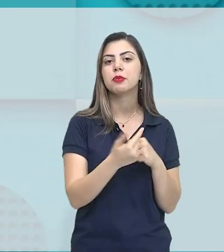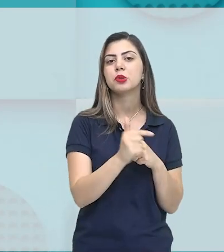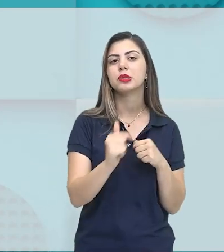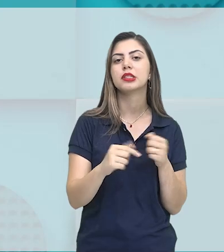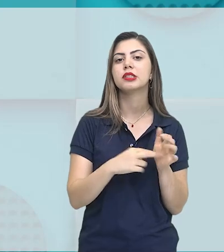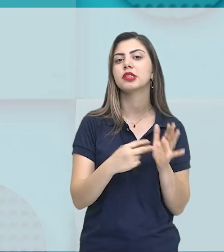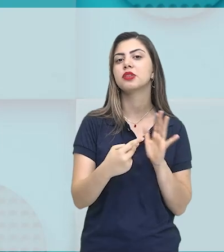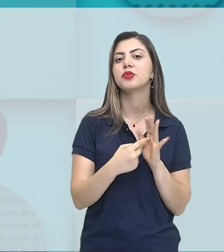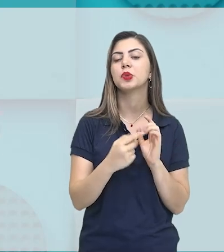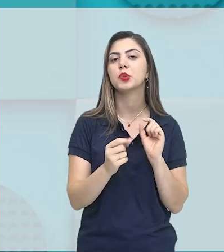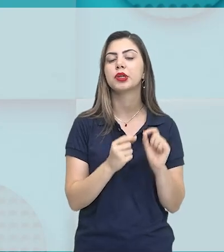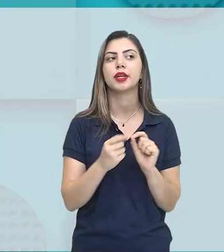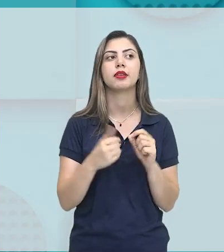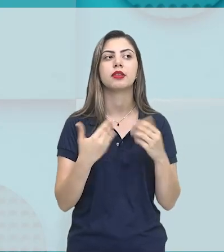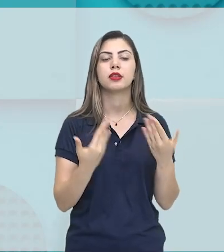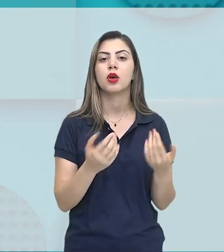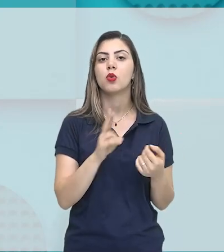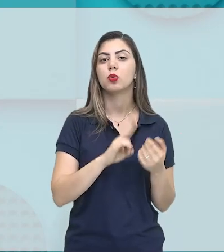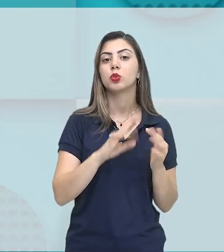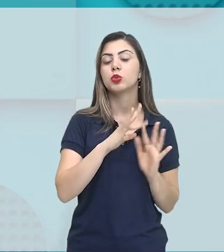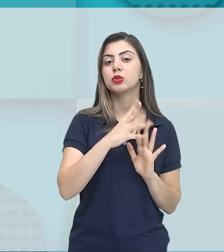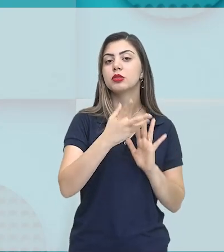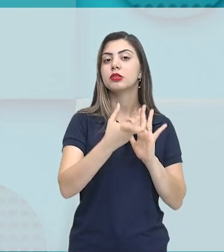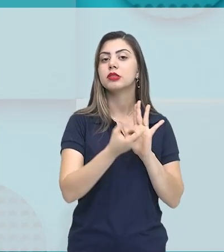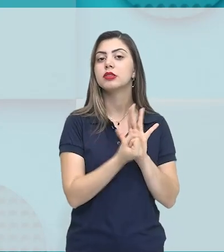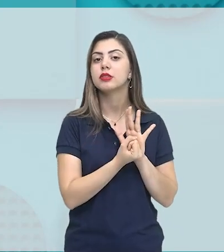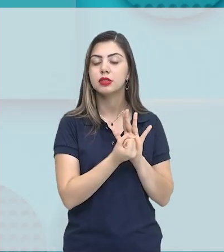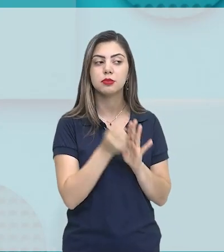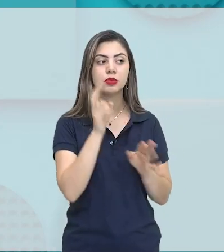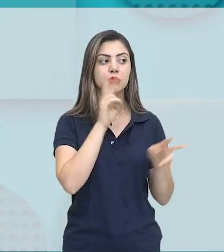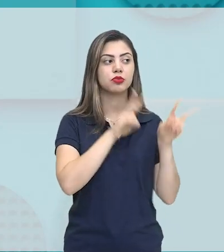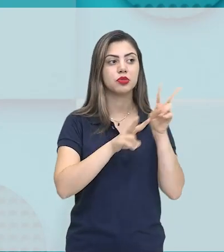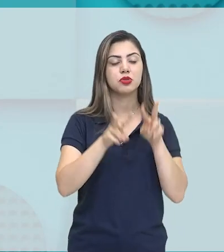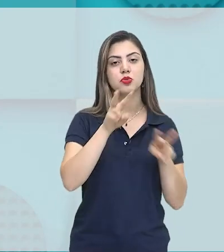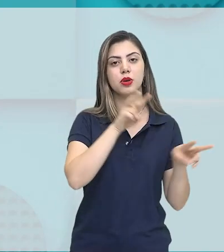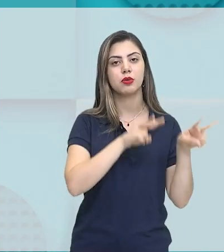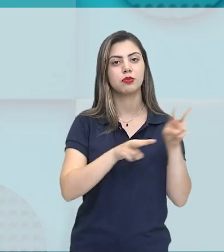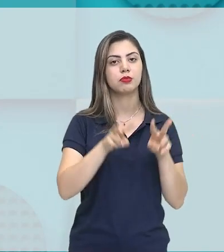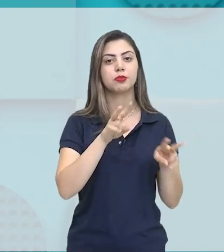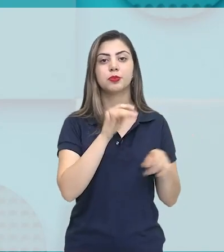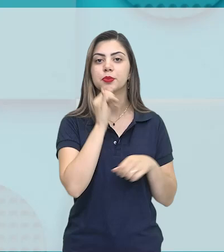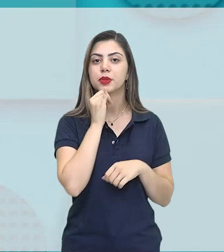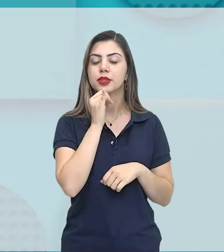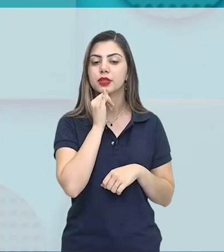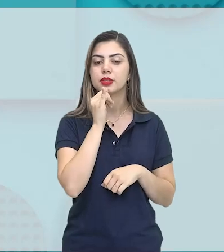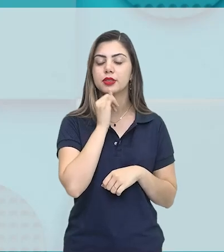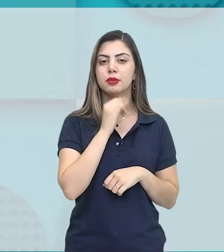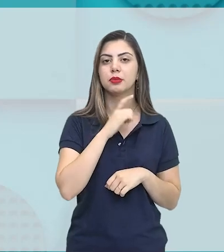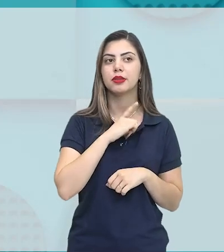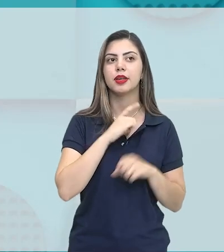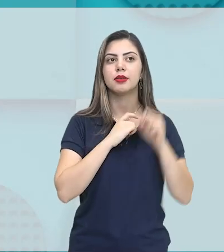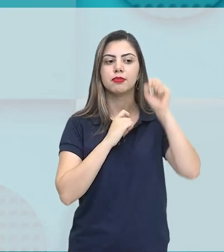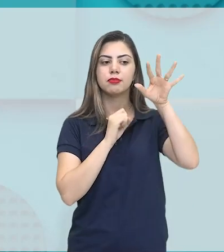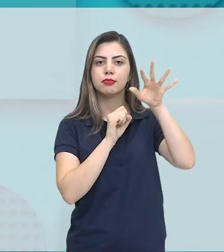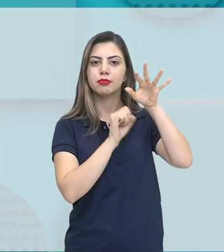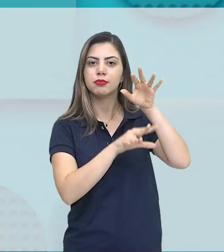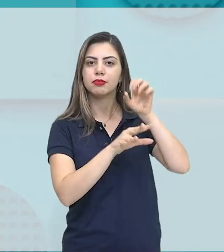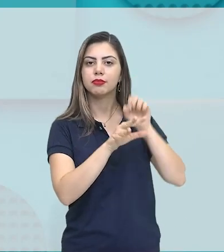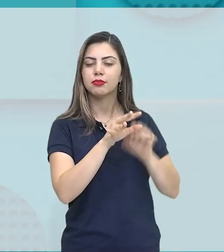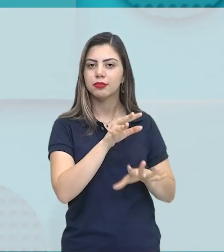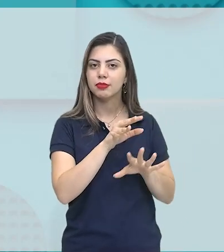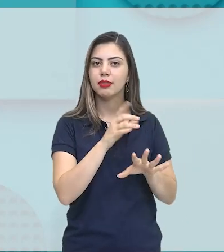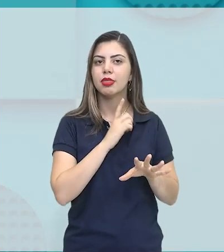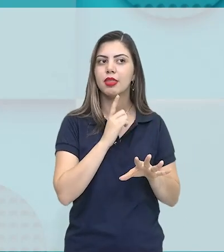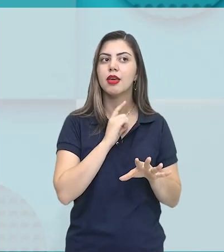aquela representada por signos visuais. Por exemplo, um semáforo é uma linguagem verbal,